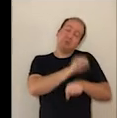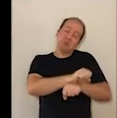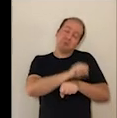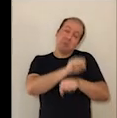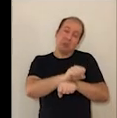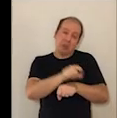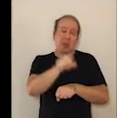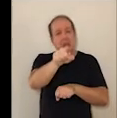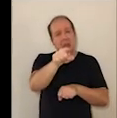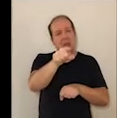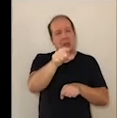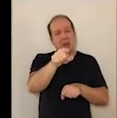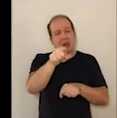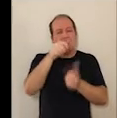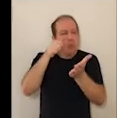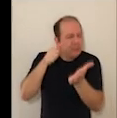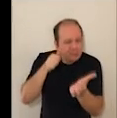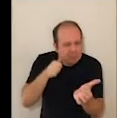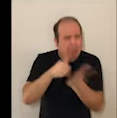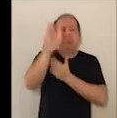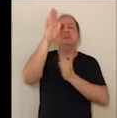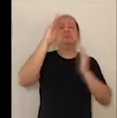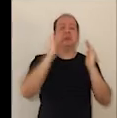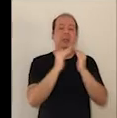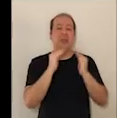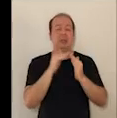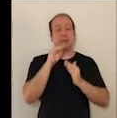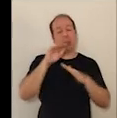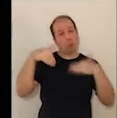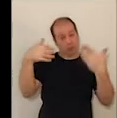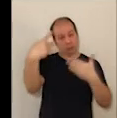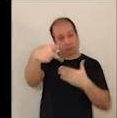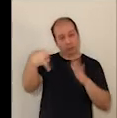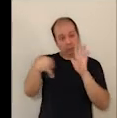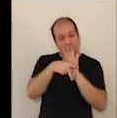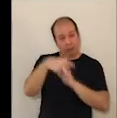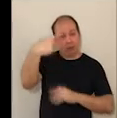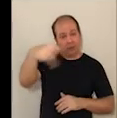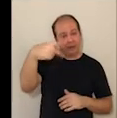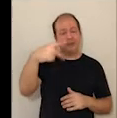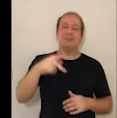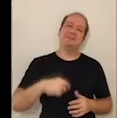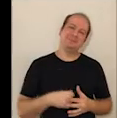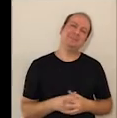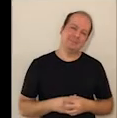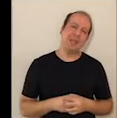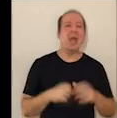Espero que não me expulse dessa casa quando ela for sua. Posso ser